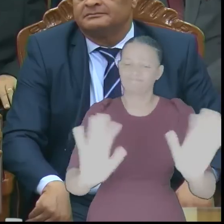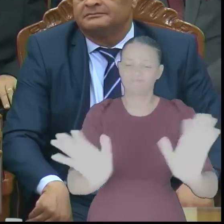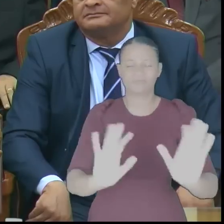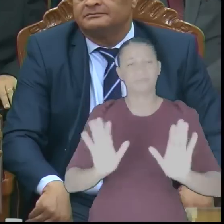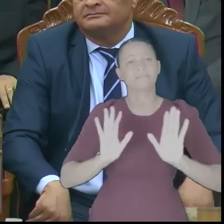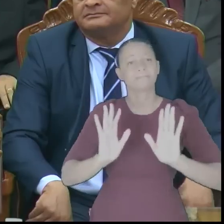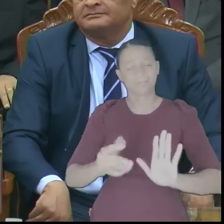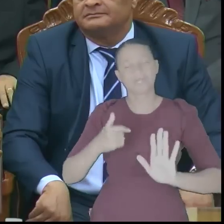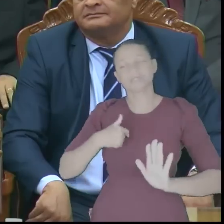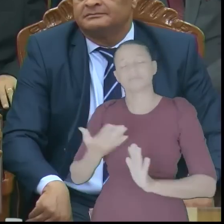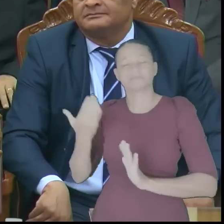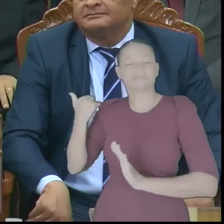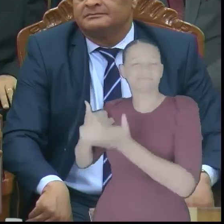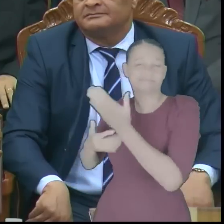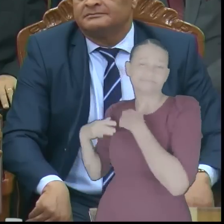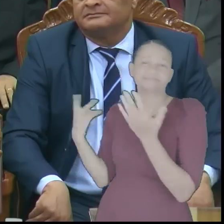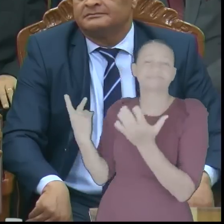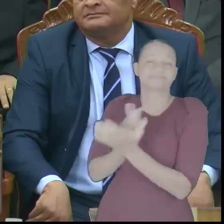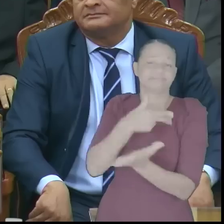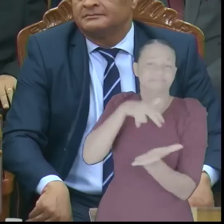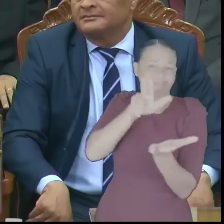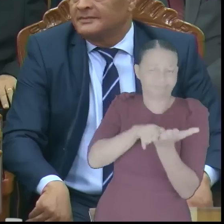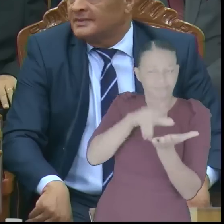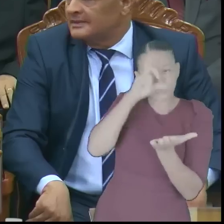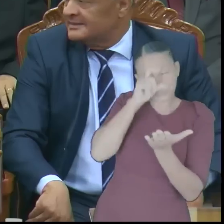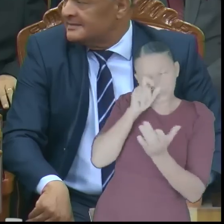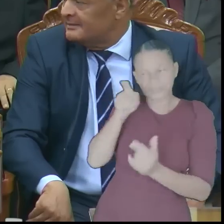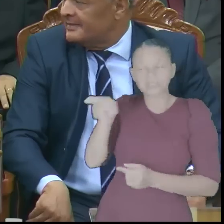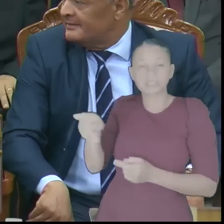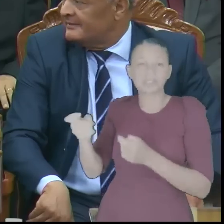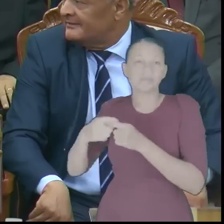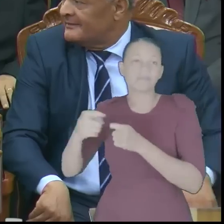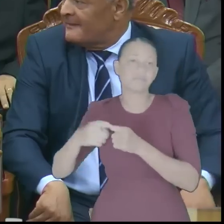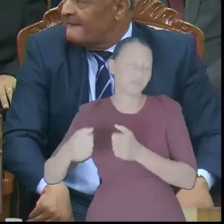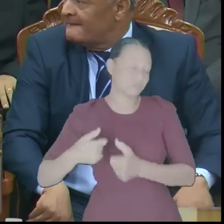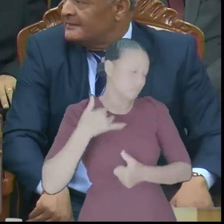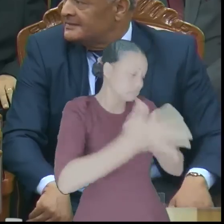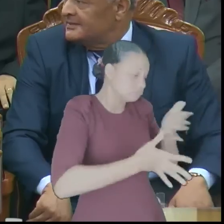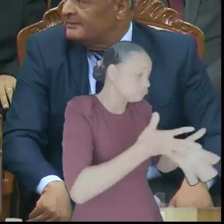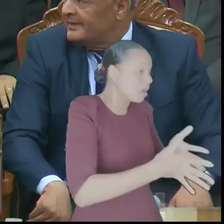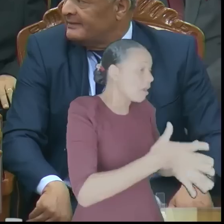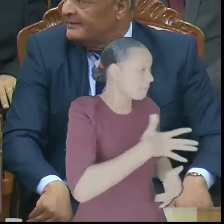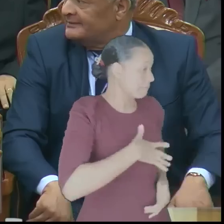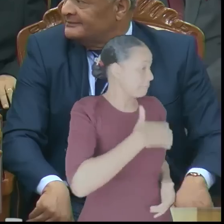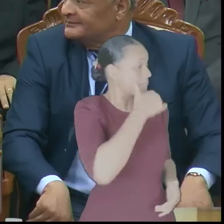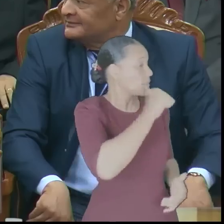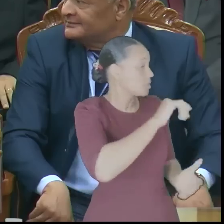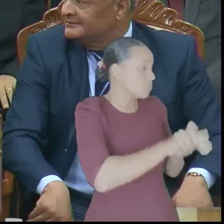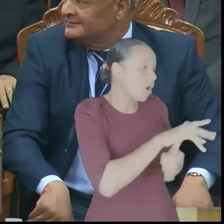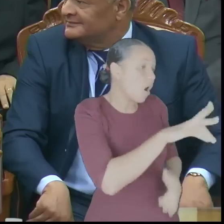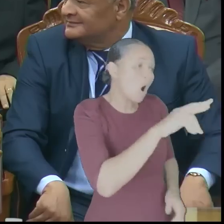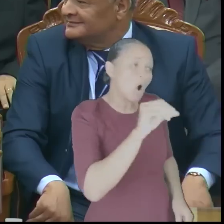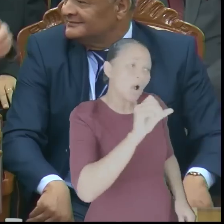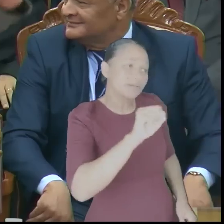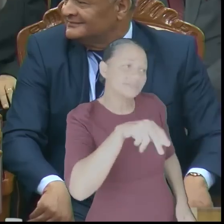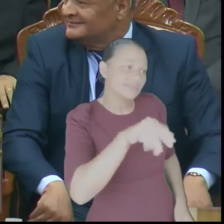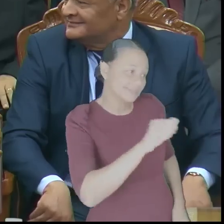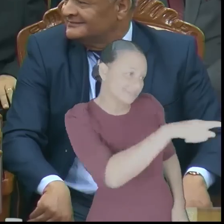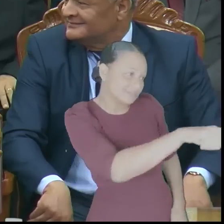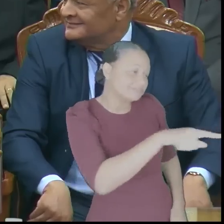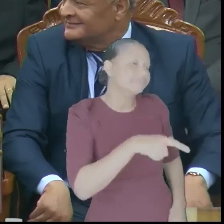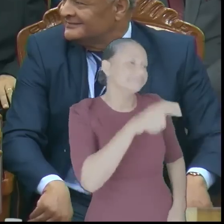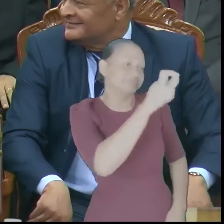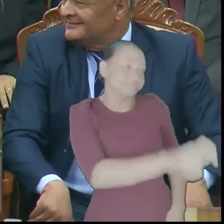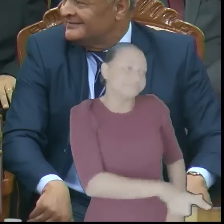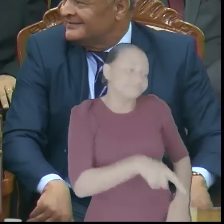estava no hospital, tinha um médico lá, e ele fazia questão de dizer para minha esposa: dona Rosana, a senhora precisa